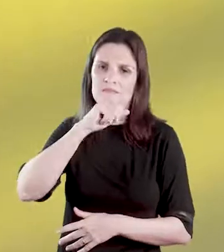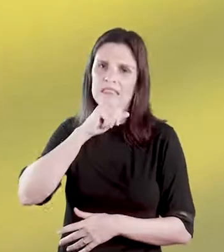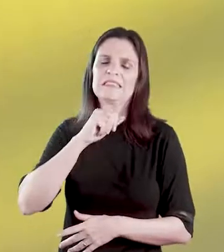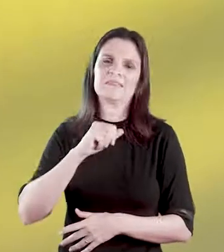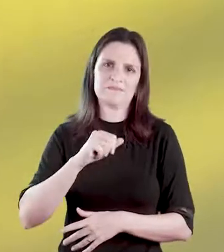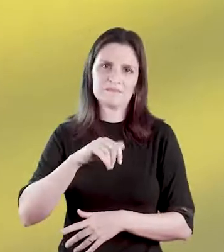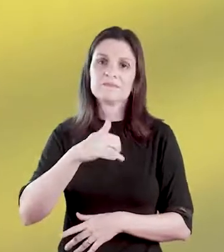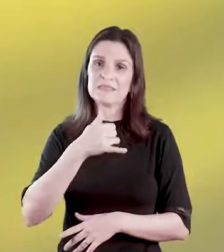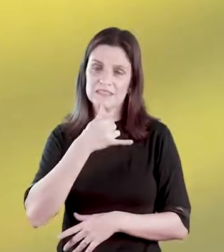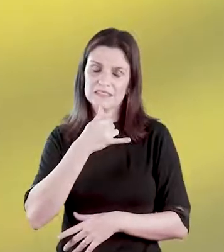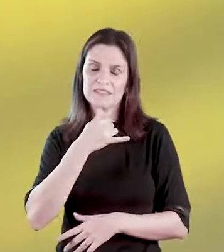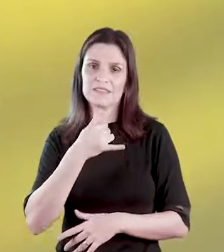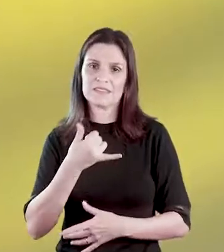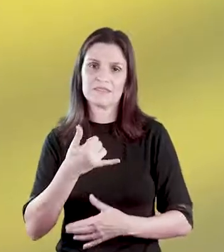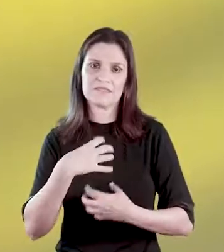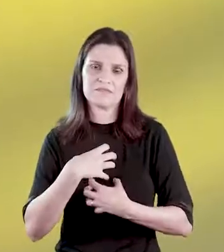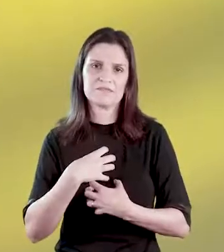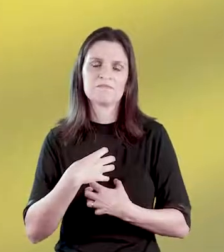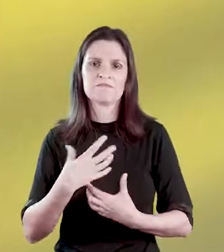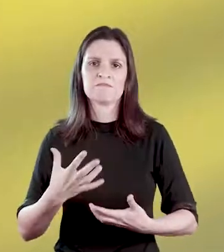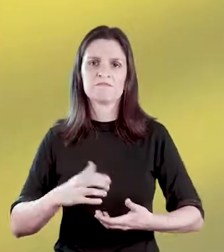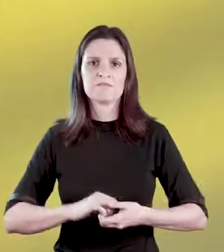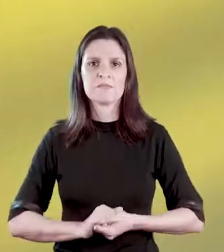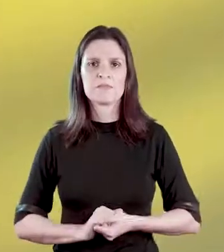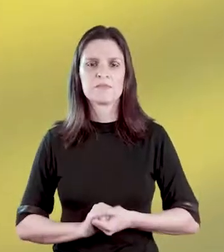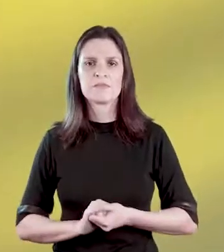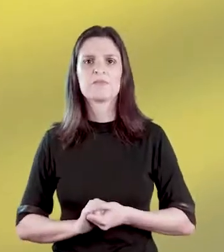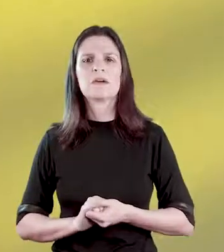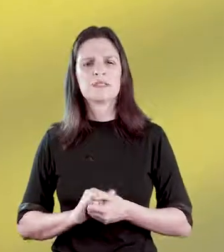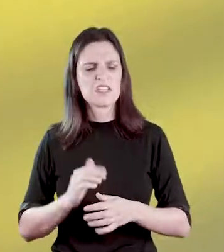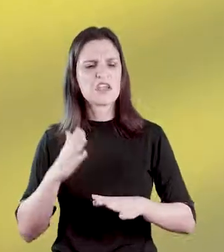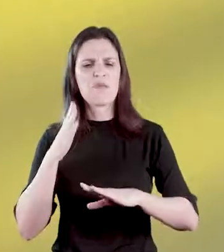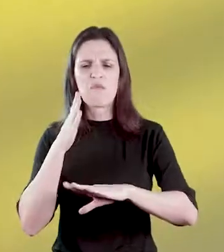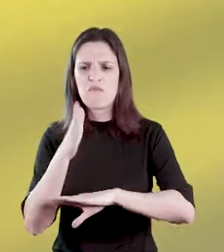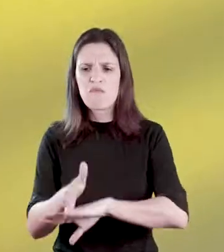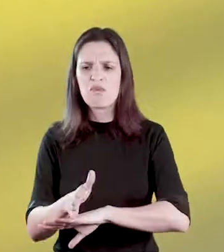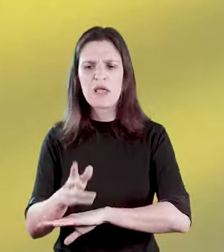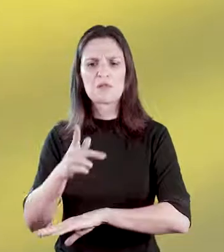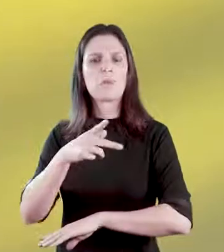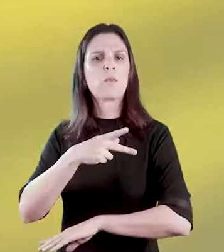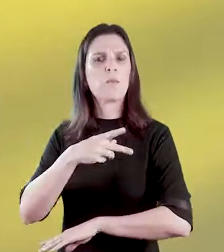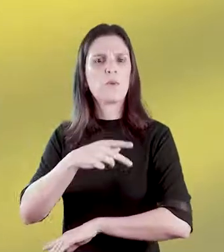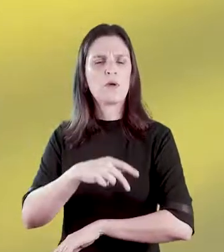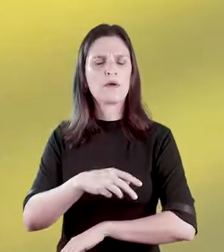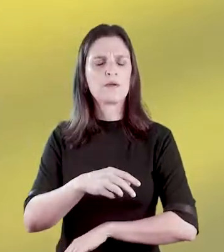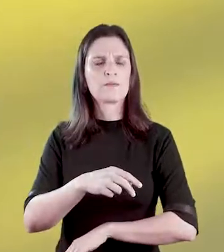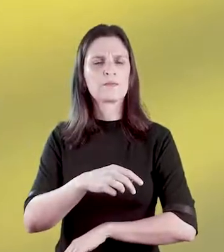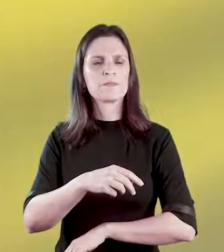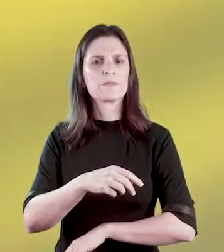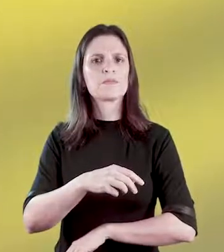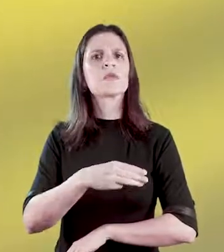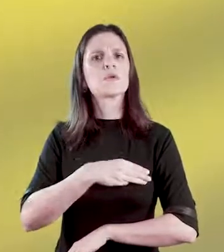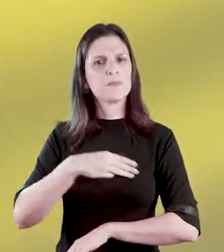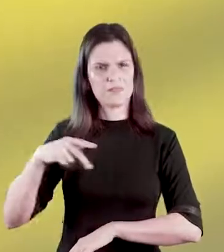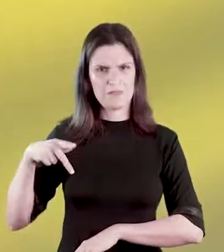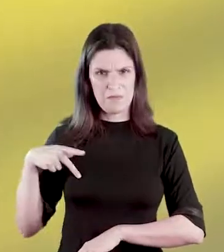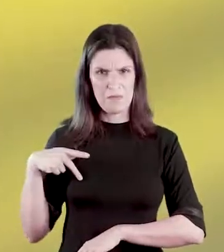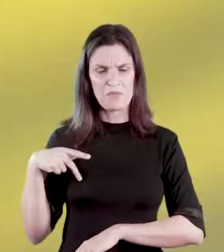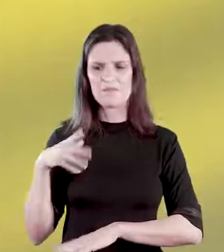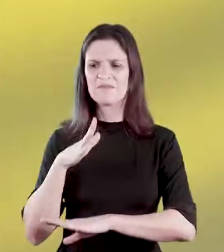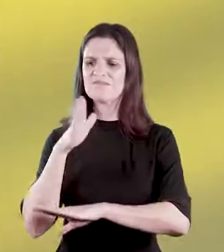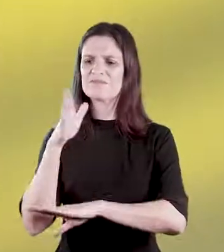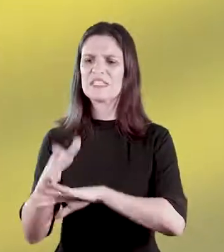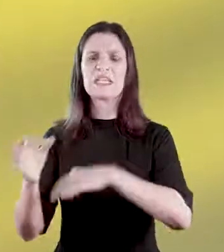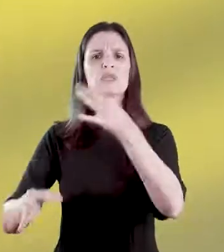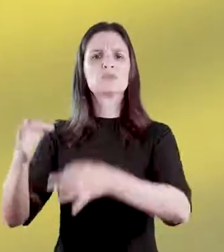Ministério Público na época que eu fiquei lá porque eu levei muito cidadão Ministério Público porque ele só